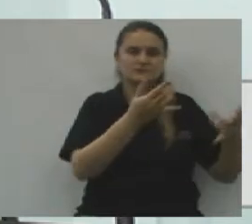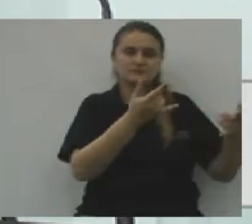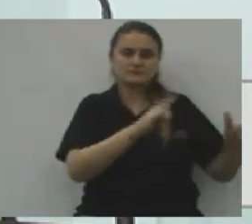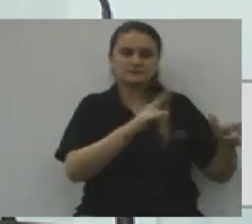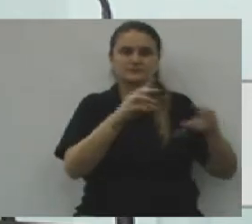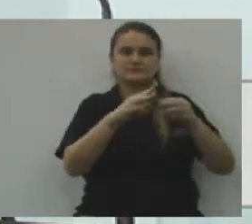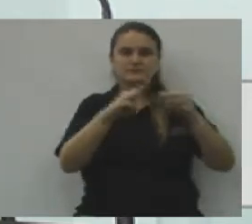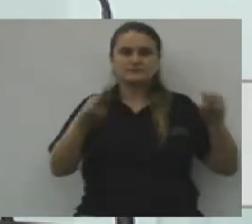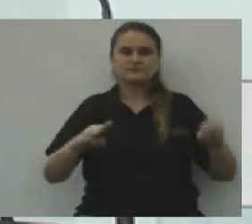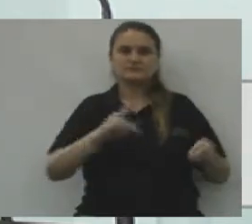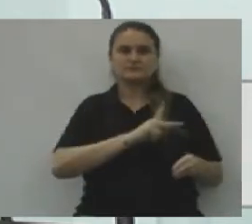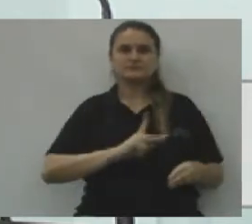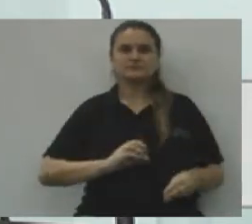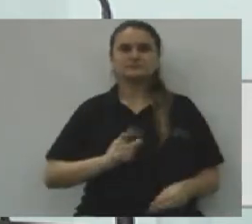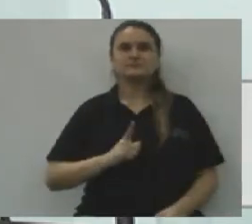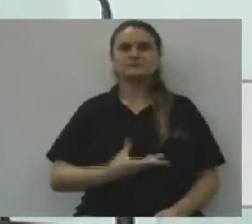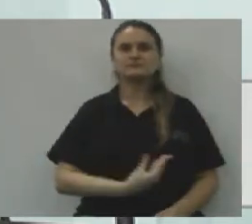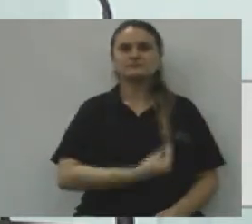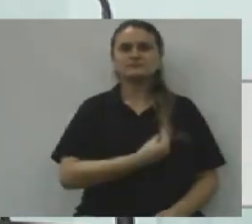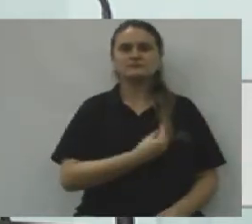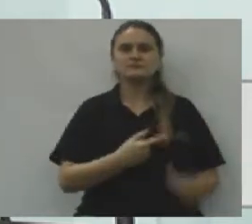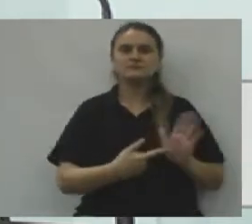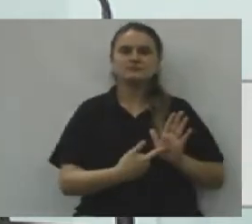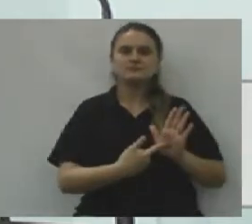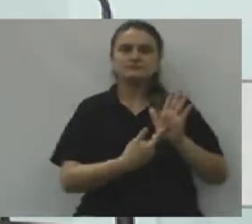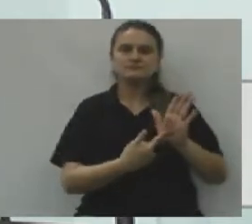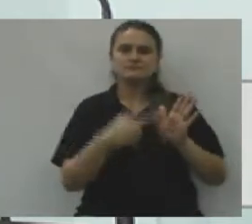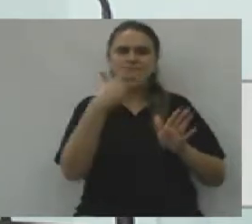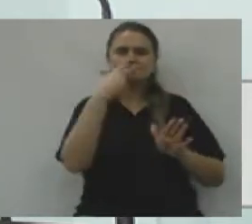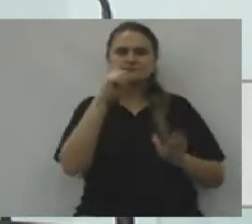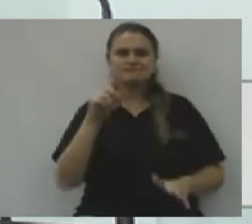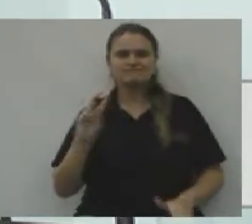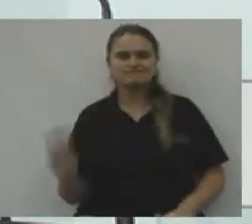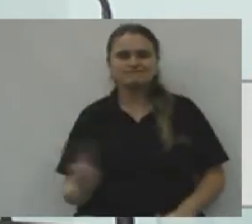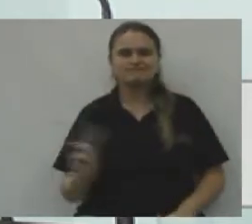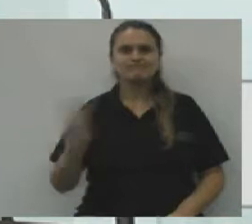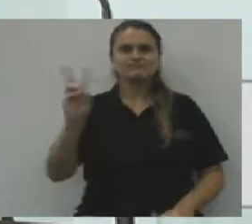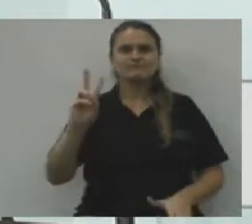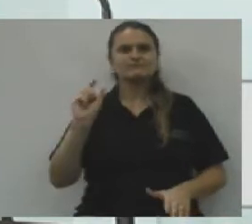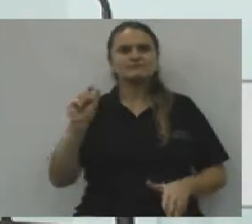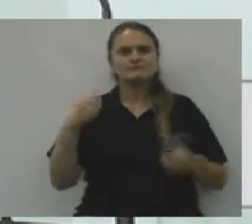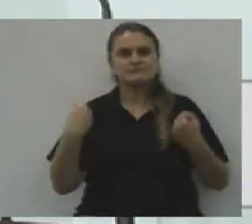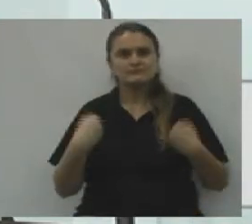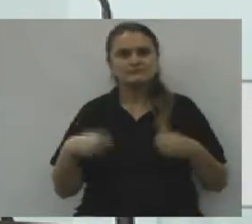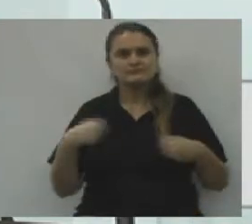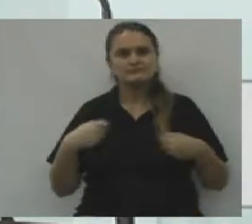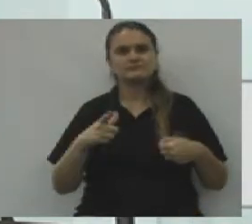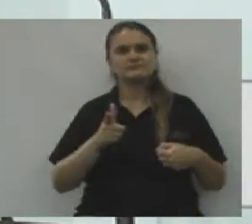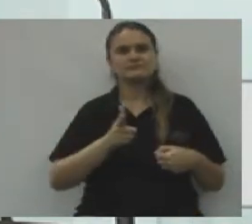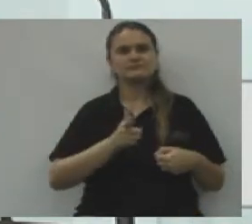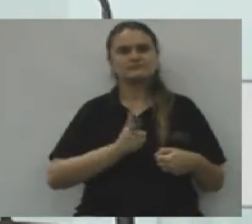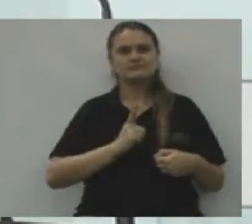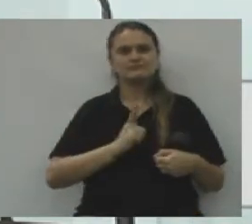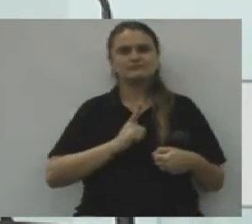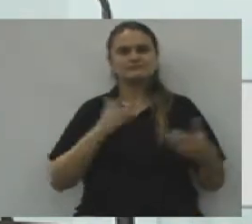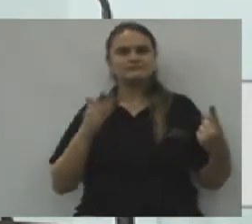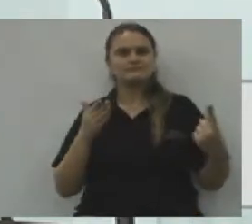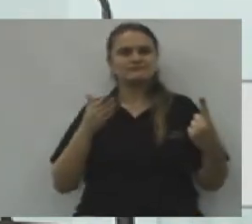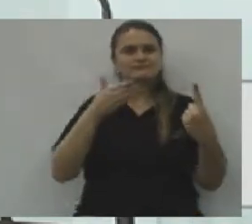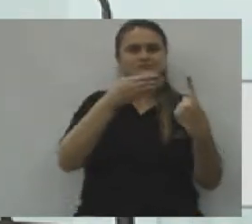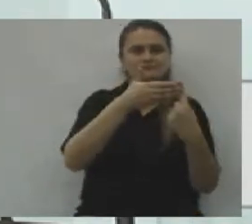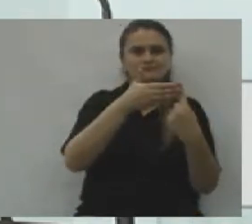fazem presentes na noite de hoje, mostrando a valorização da necessidade do